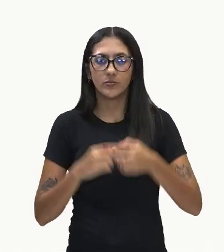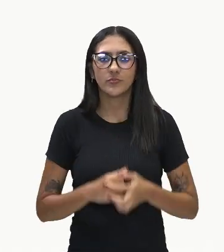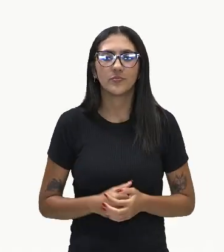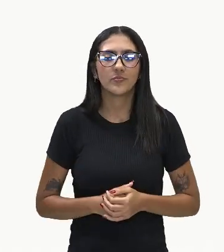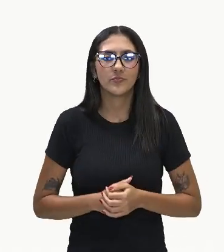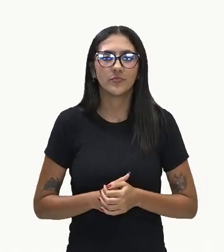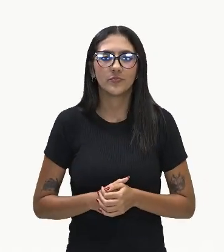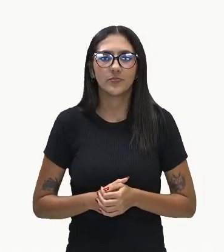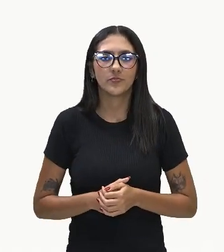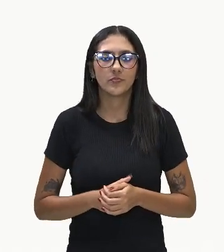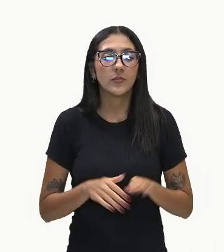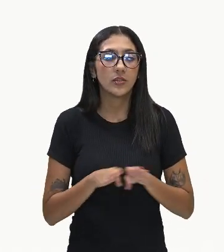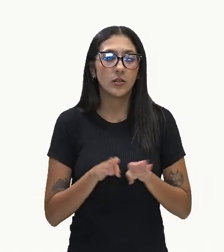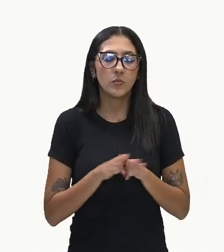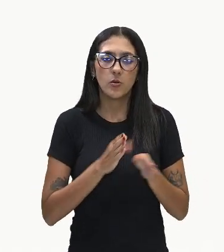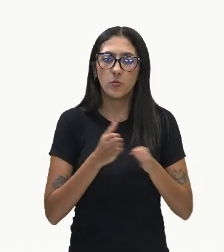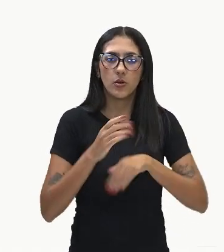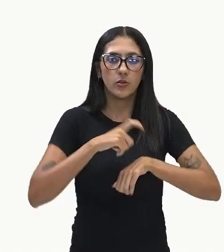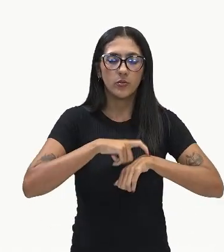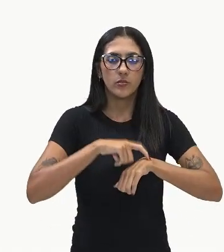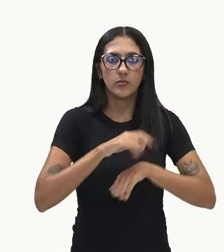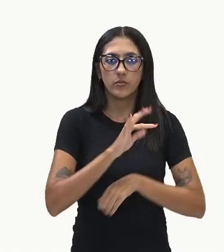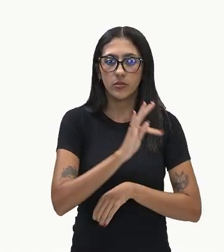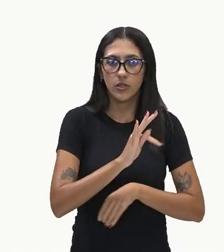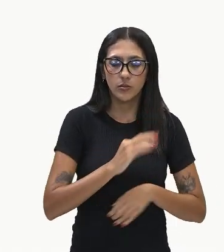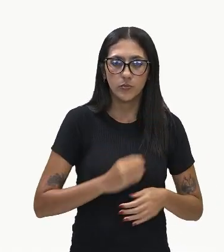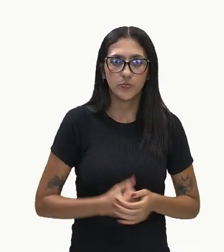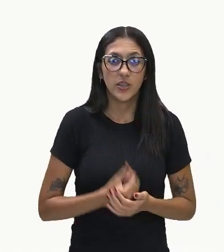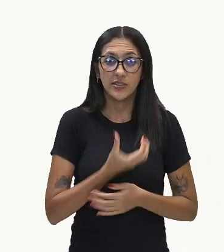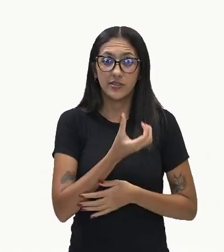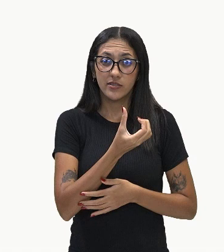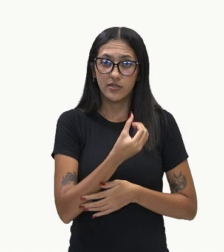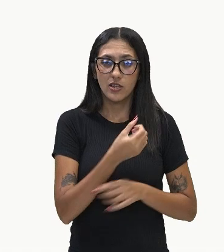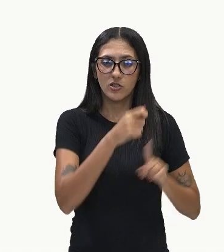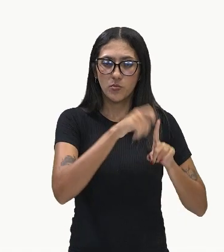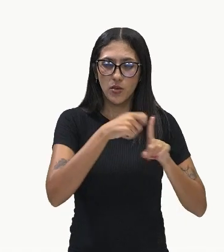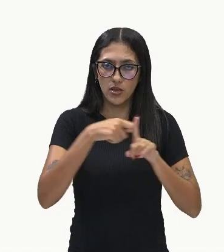Tá? E o meu tempo, que é 6 meses.